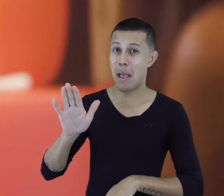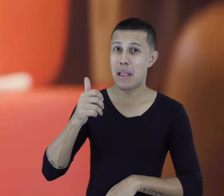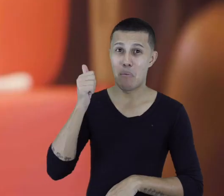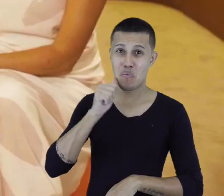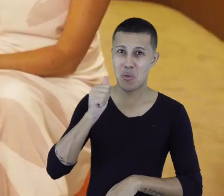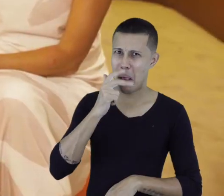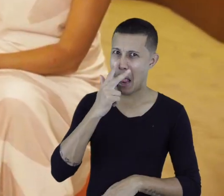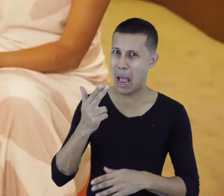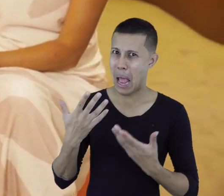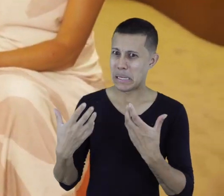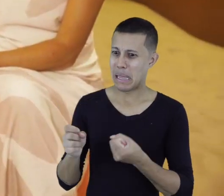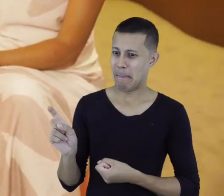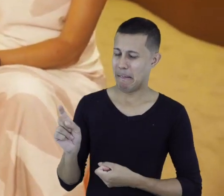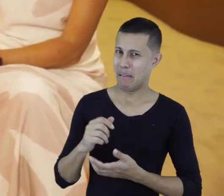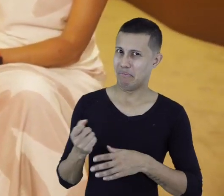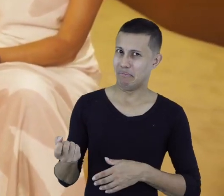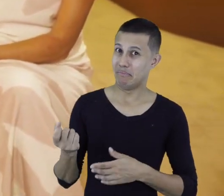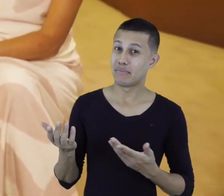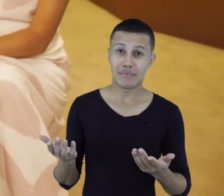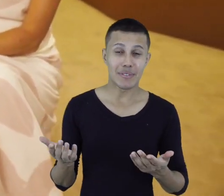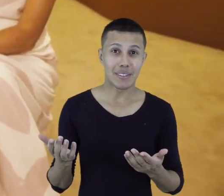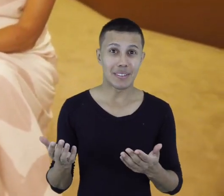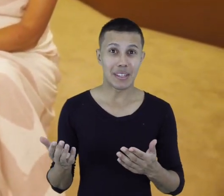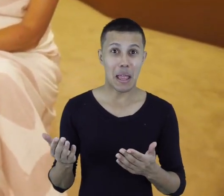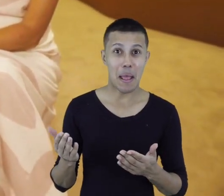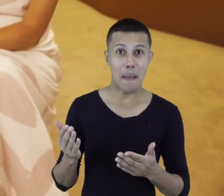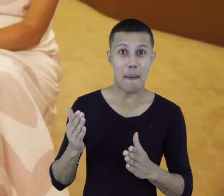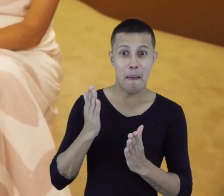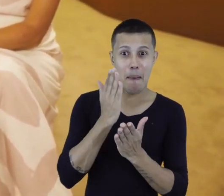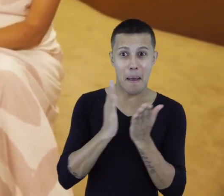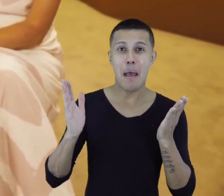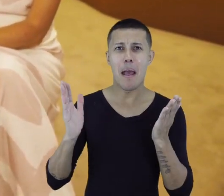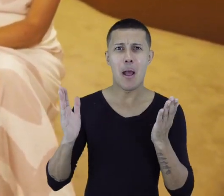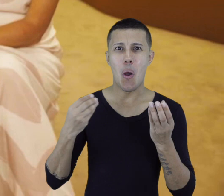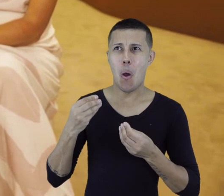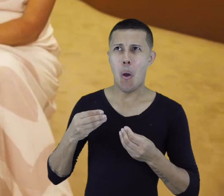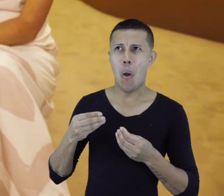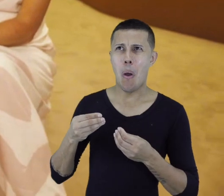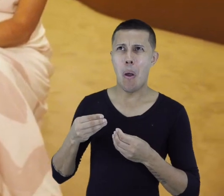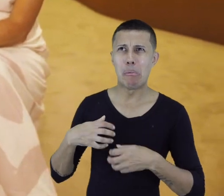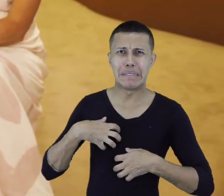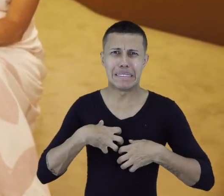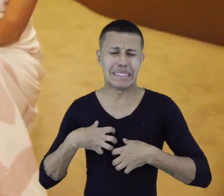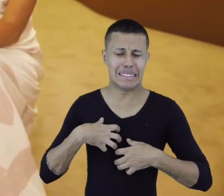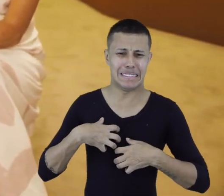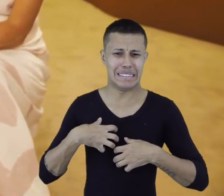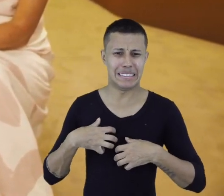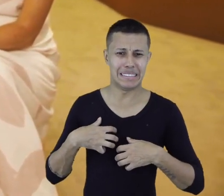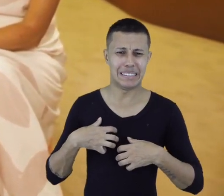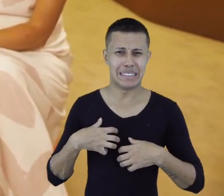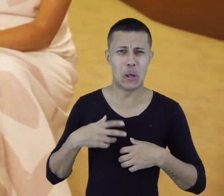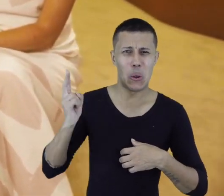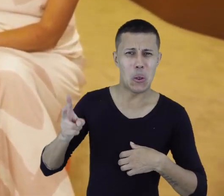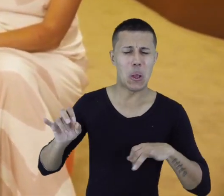mulheres não estão preparadas. Assim, a gente metade da população do Brasil está sentindo desconforto, como é que a gente não está preparada? Assim, não, vamos sentir mais um